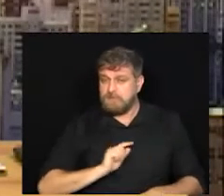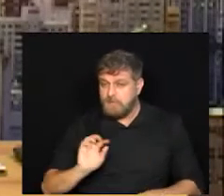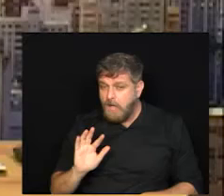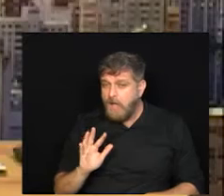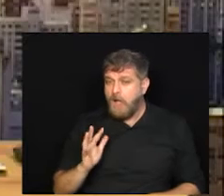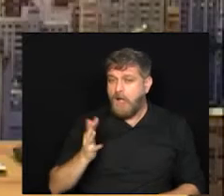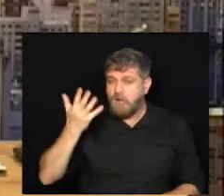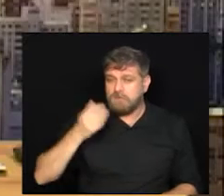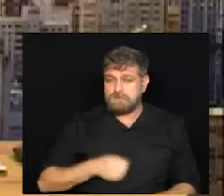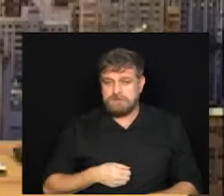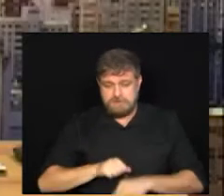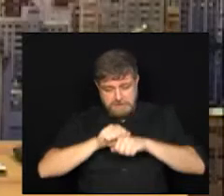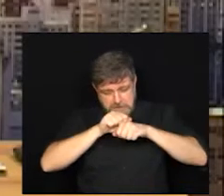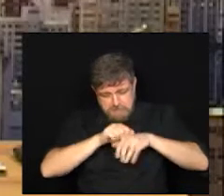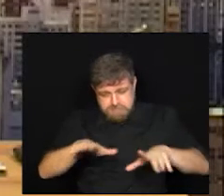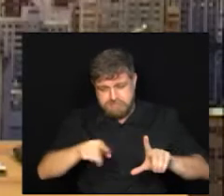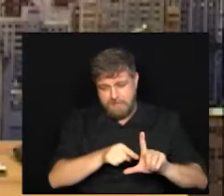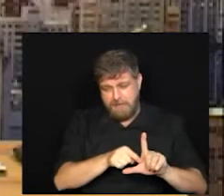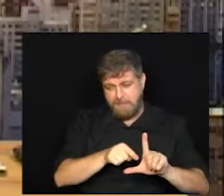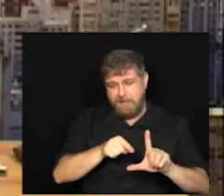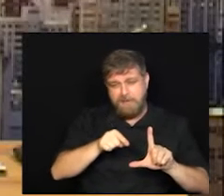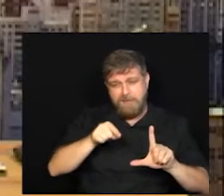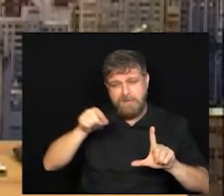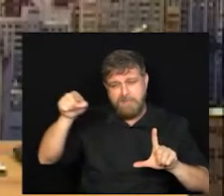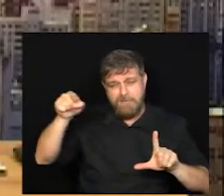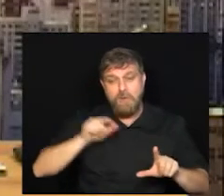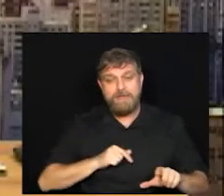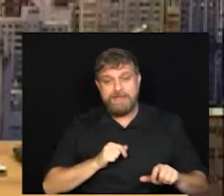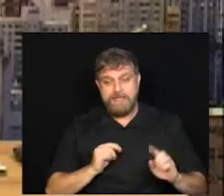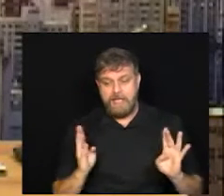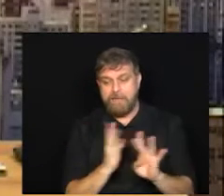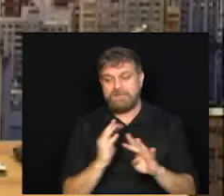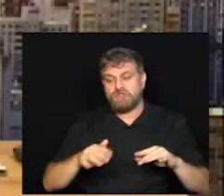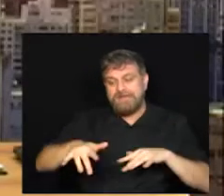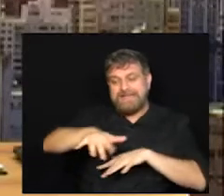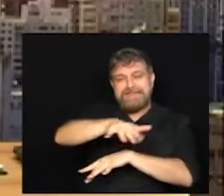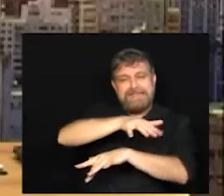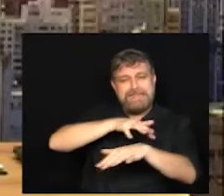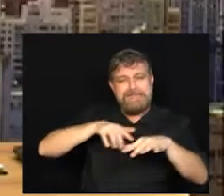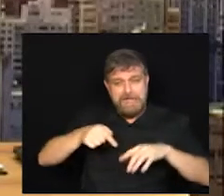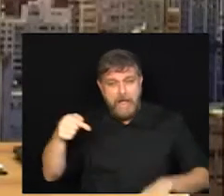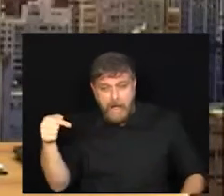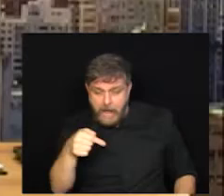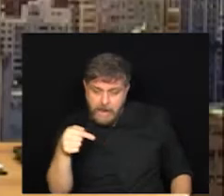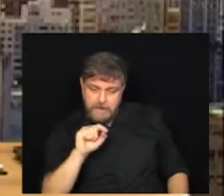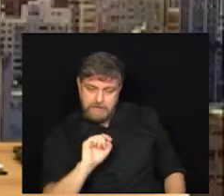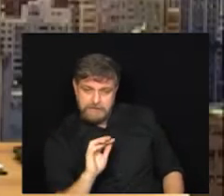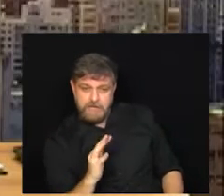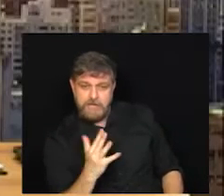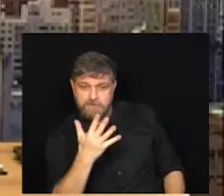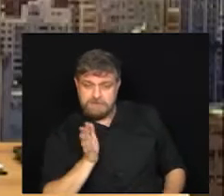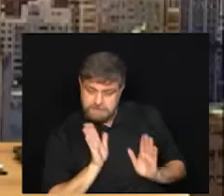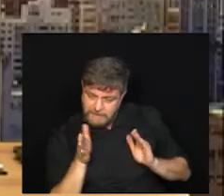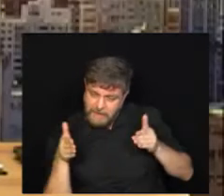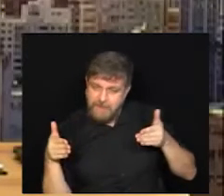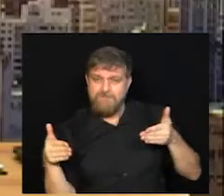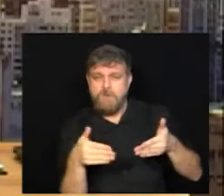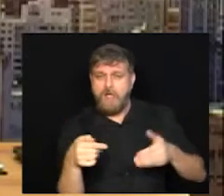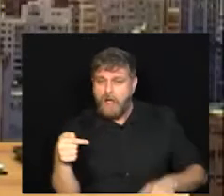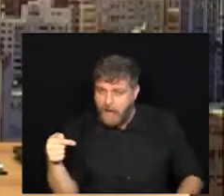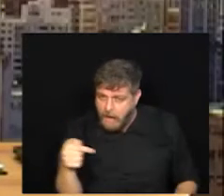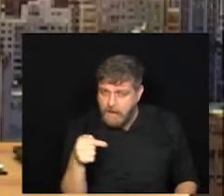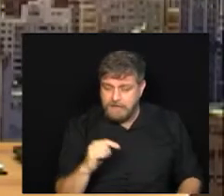provocado esse aumento de casos são aglomerações. A gente tem que focar onde